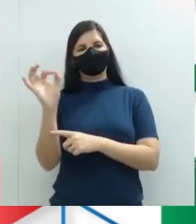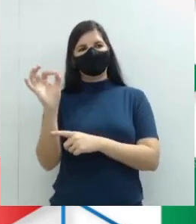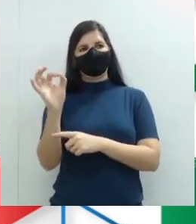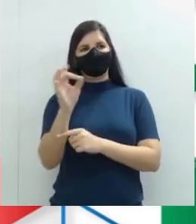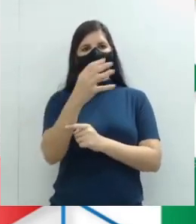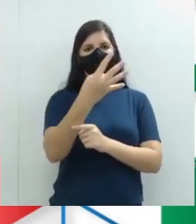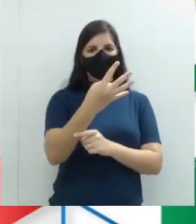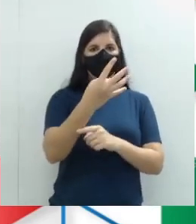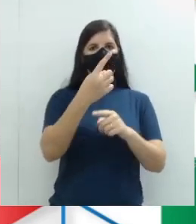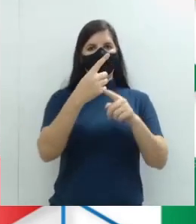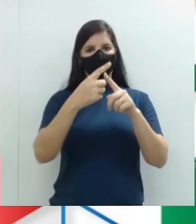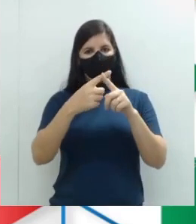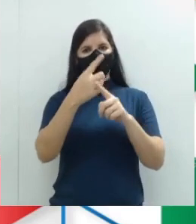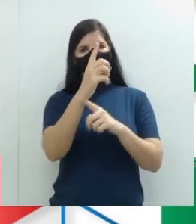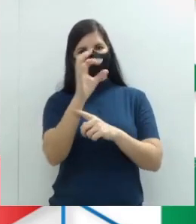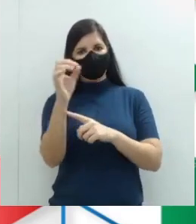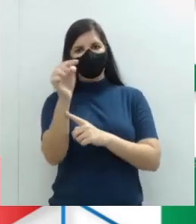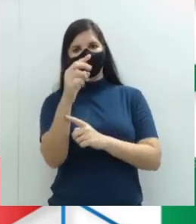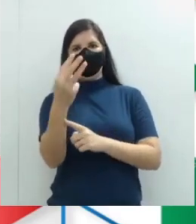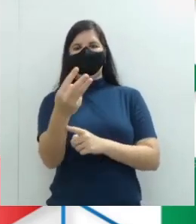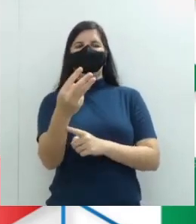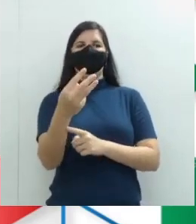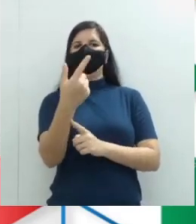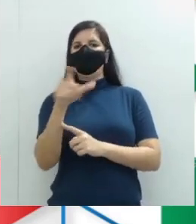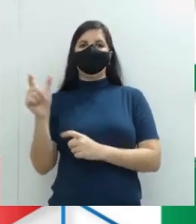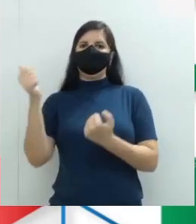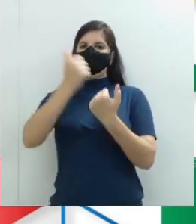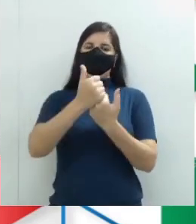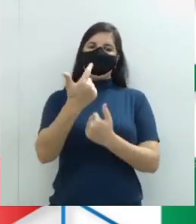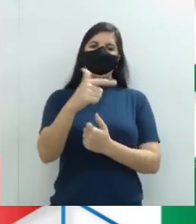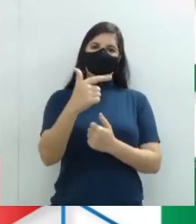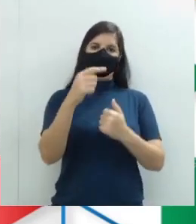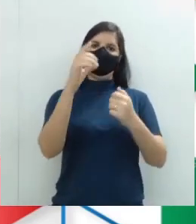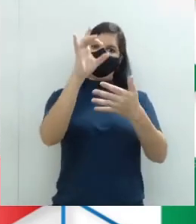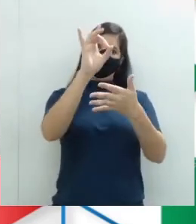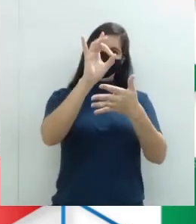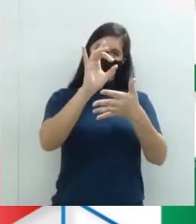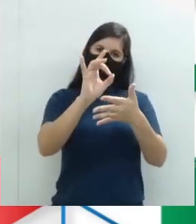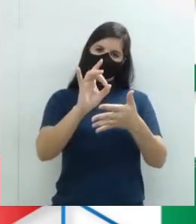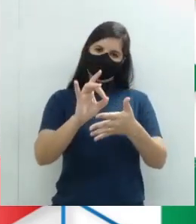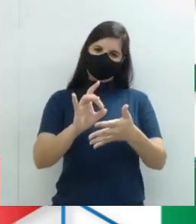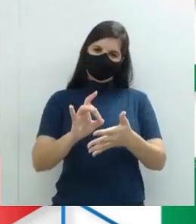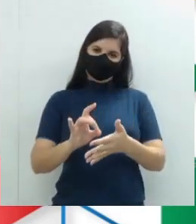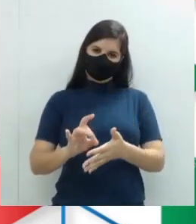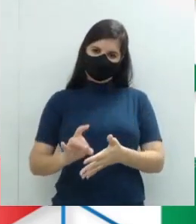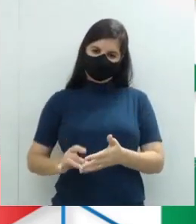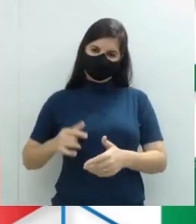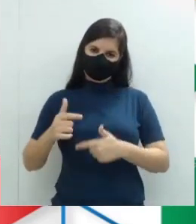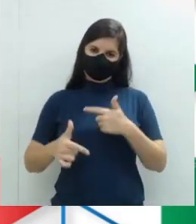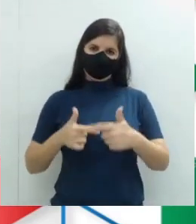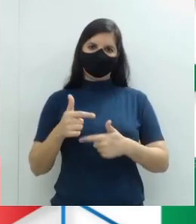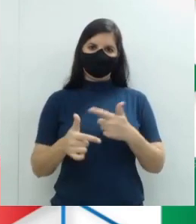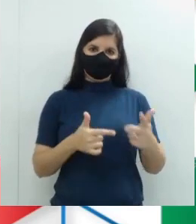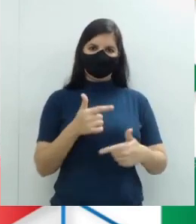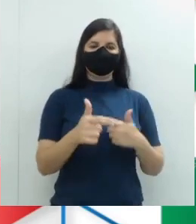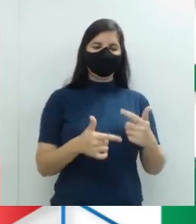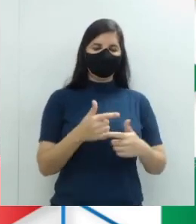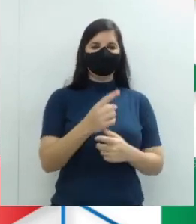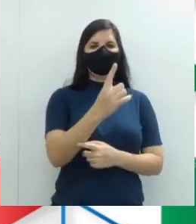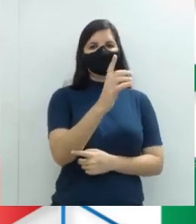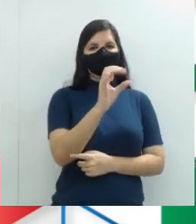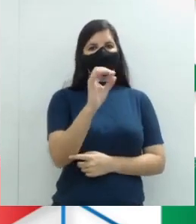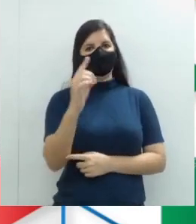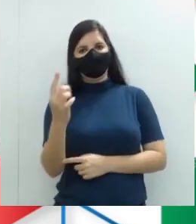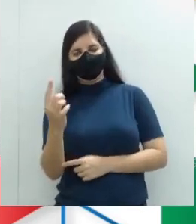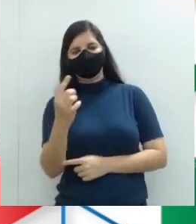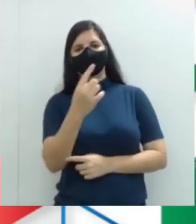4 vezes 100 menos 3, vou direto. A outra não, eu ainda vou fazer a substituição, vou botar 101 para achar 100